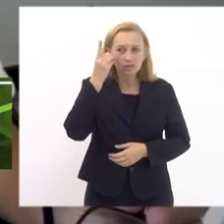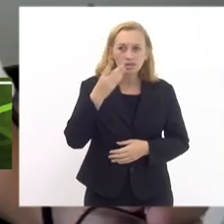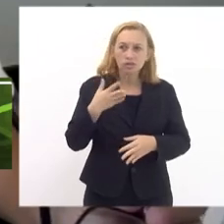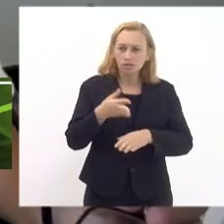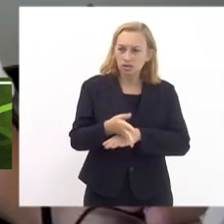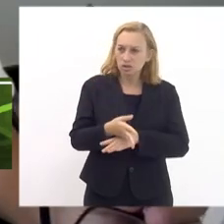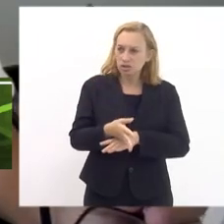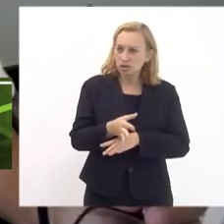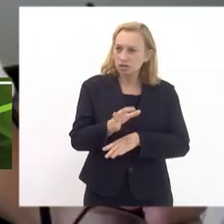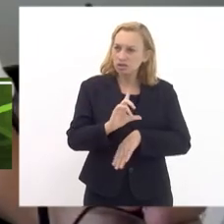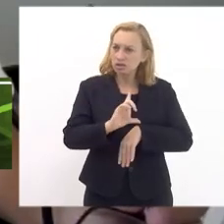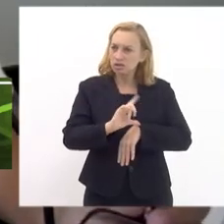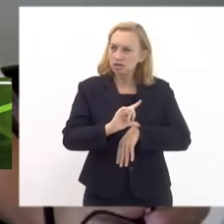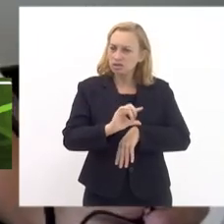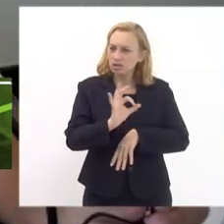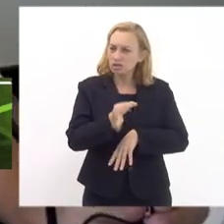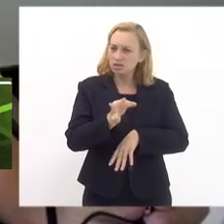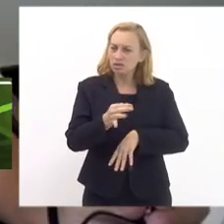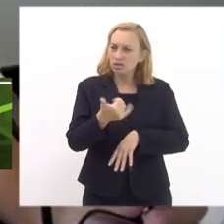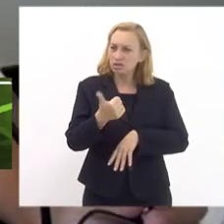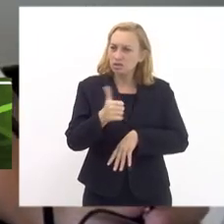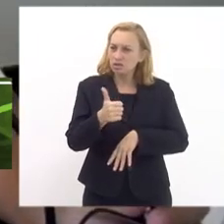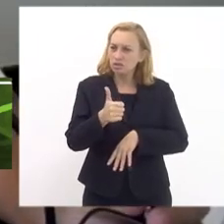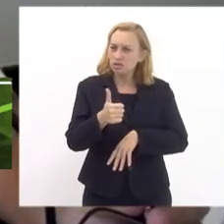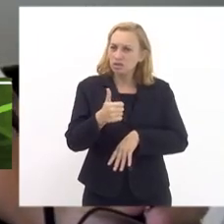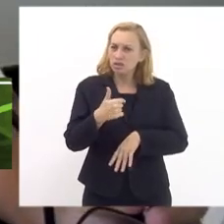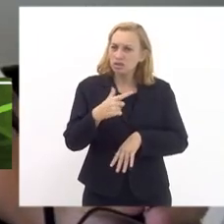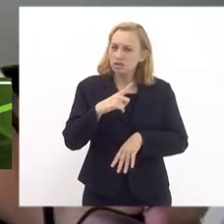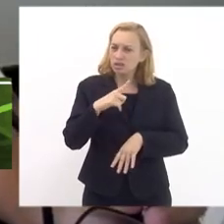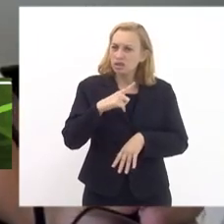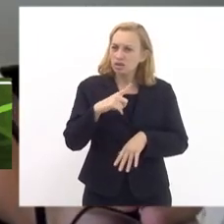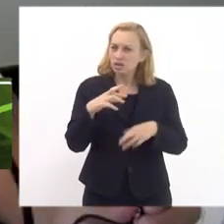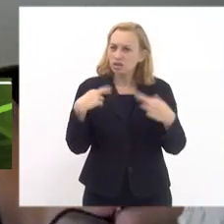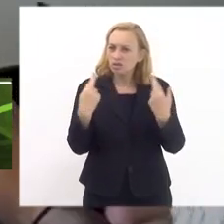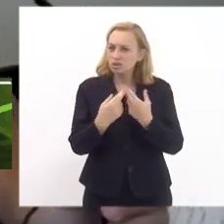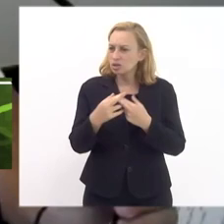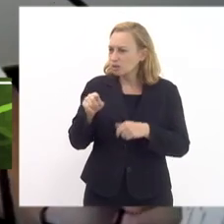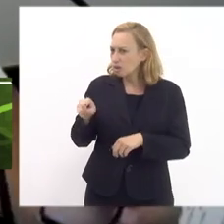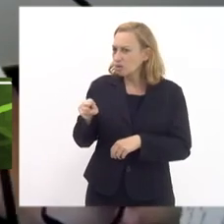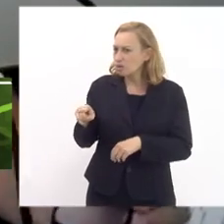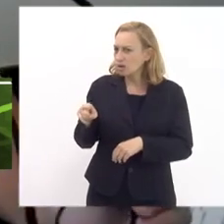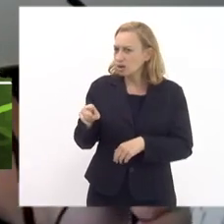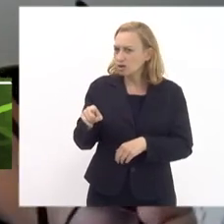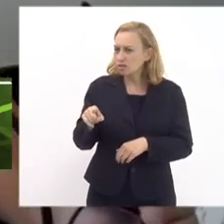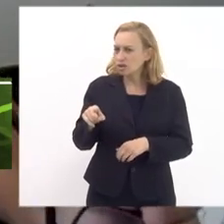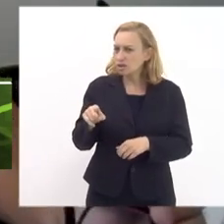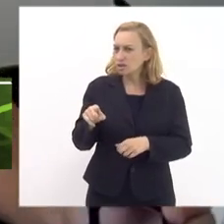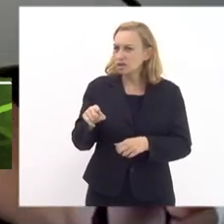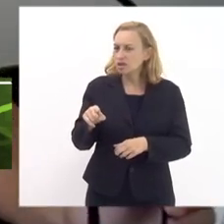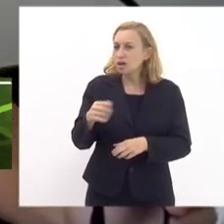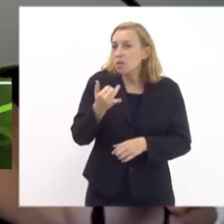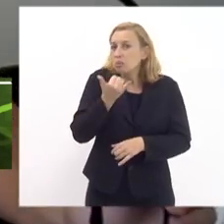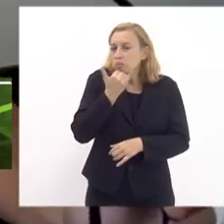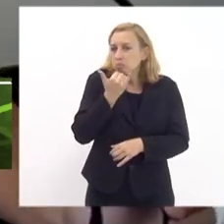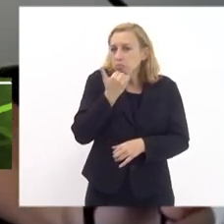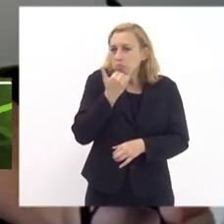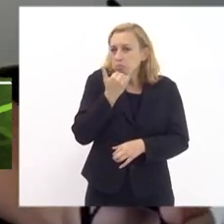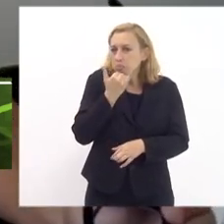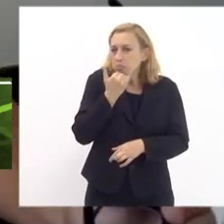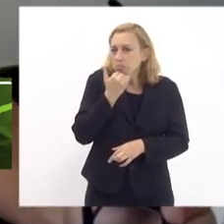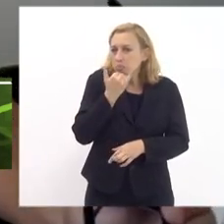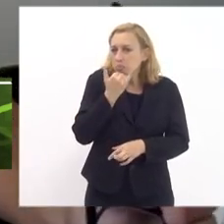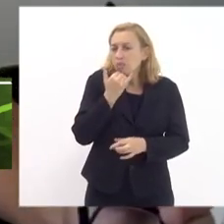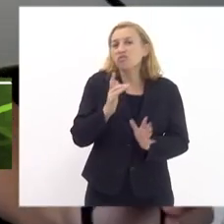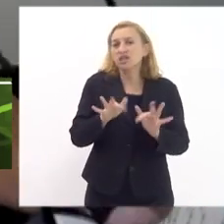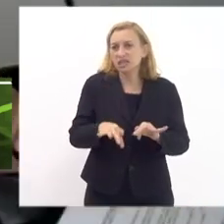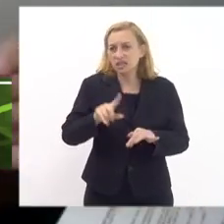cheguei pontualmente às 11 horas. Eu tenho uma agenda agora e eu vou ficar até o próximo item. Eu peço desculpa. Não, vamos encerrar depois,